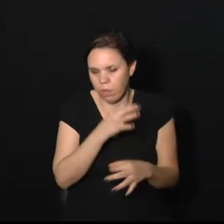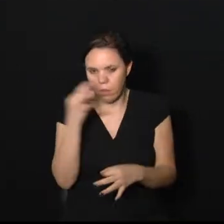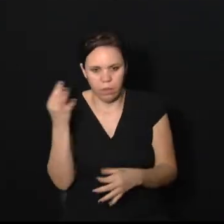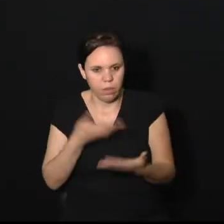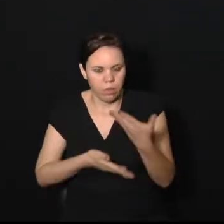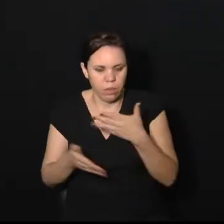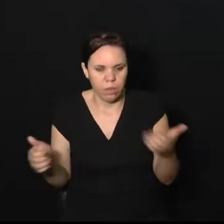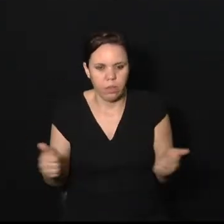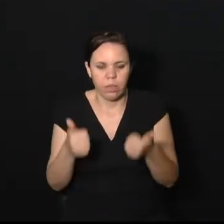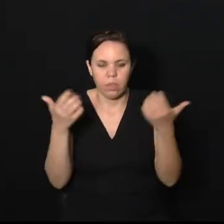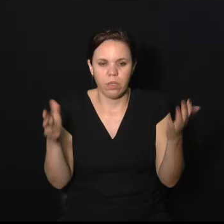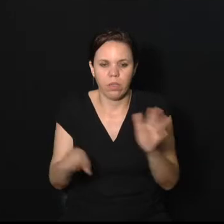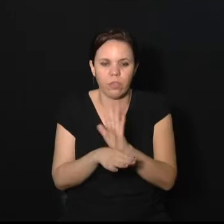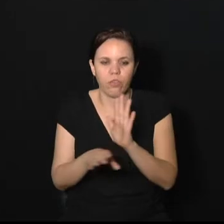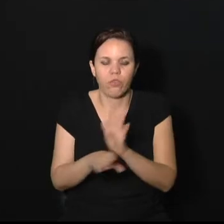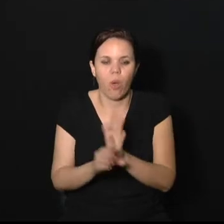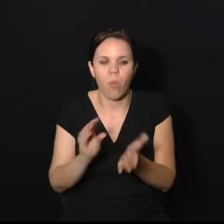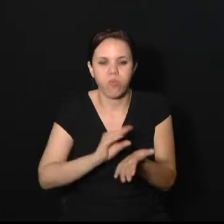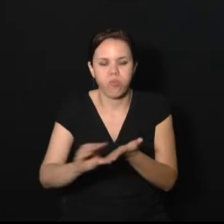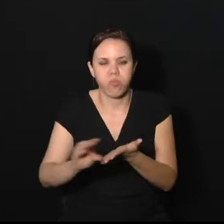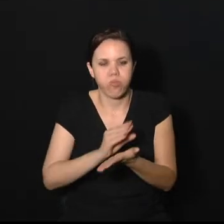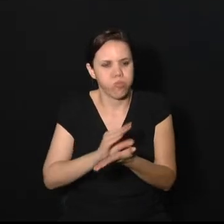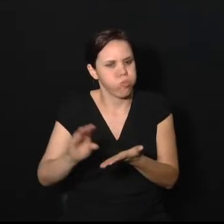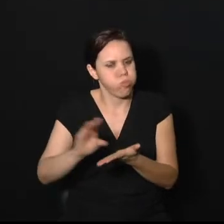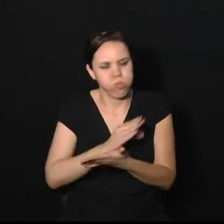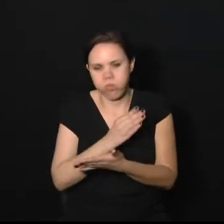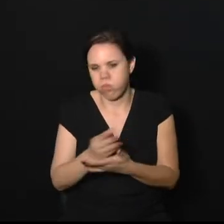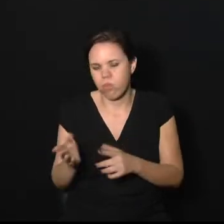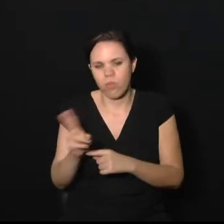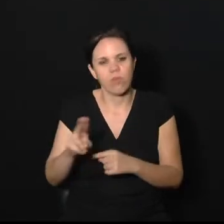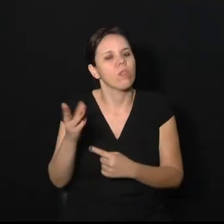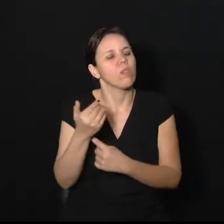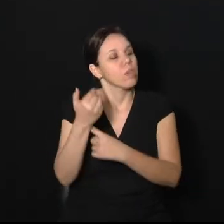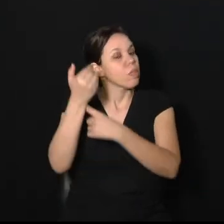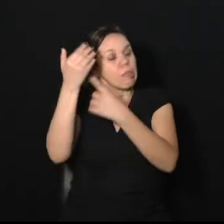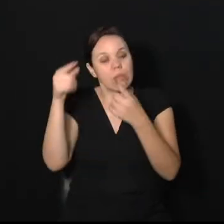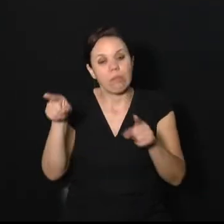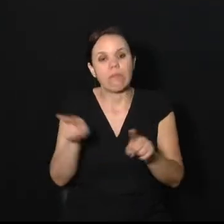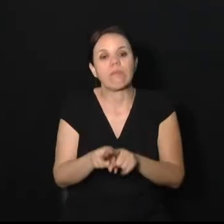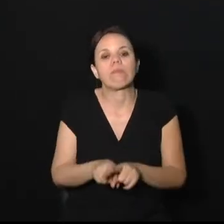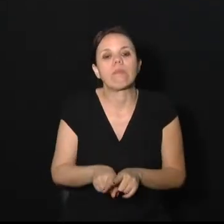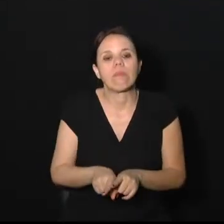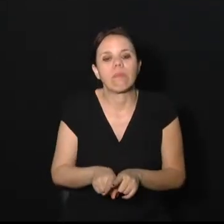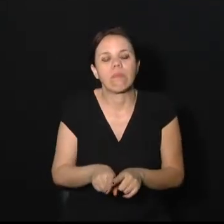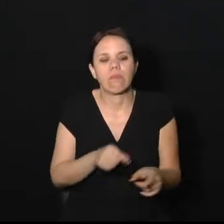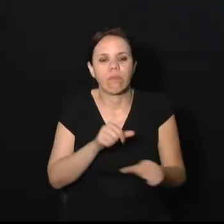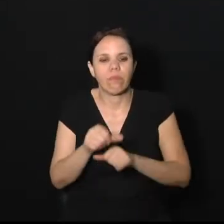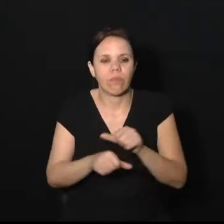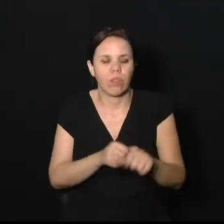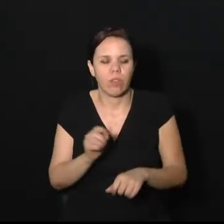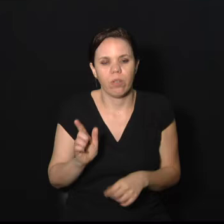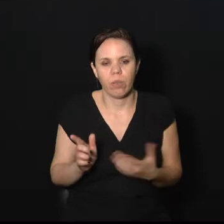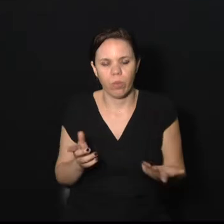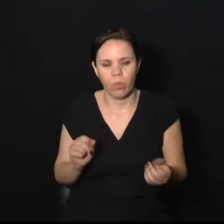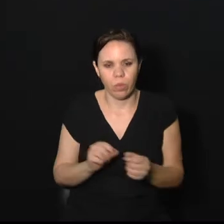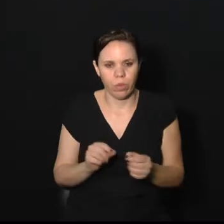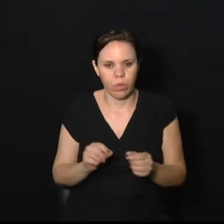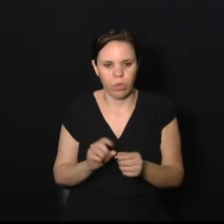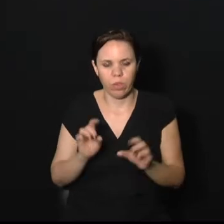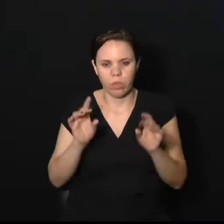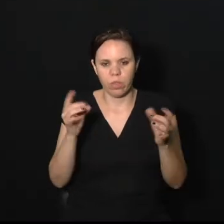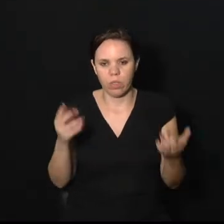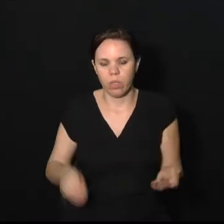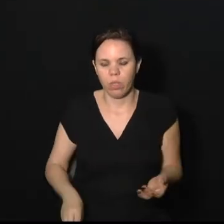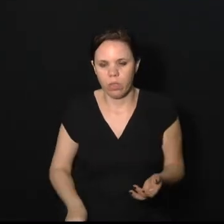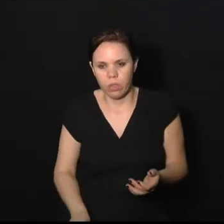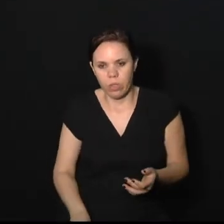muito positiva, sem custo, usando a tecnologia, usando dados, análise de dados. Virou case. Hoje, já o